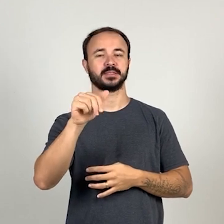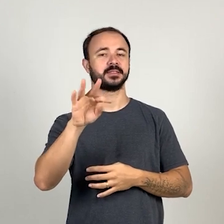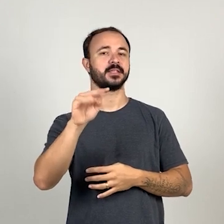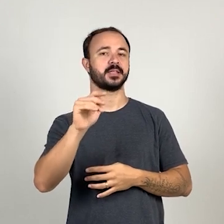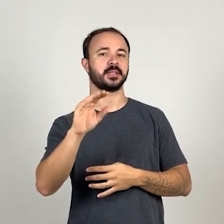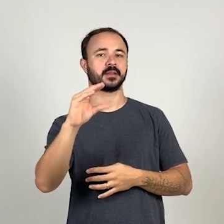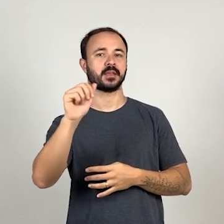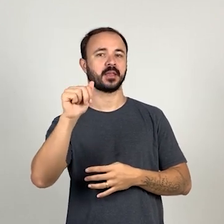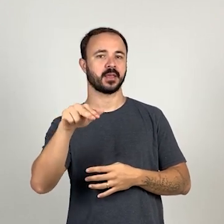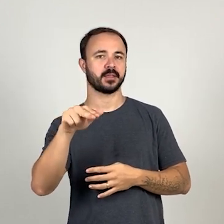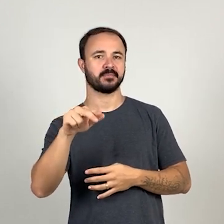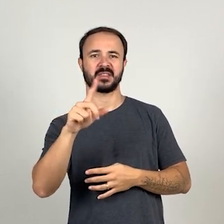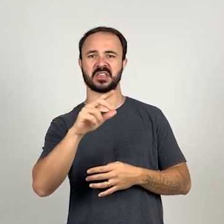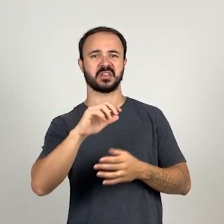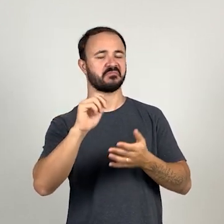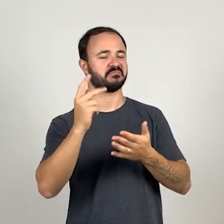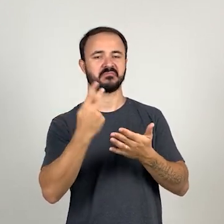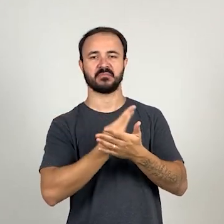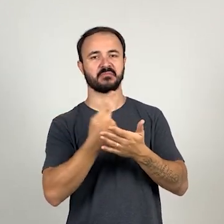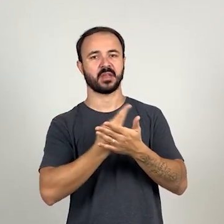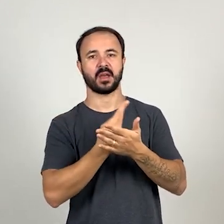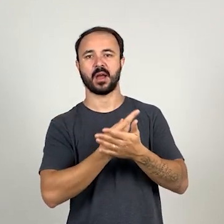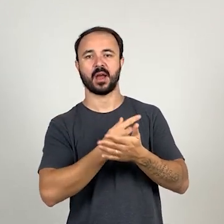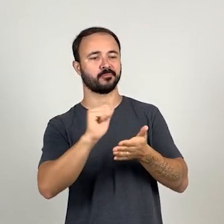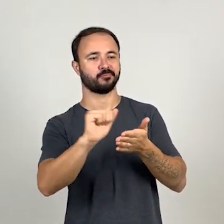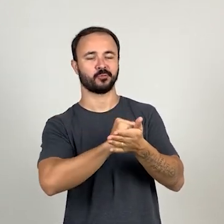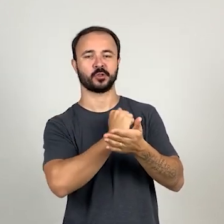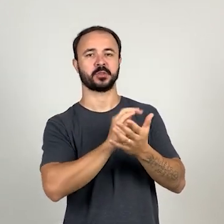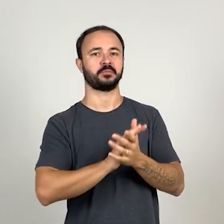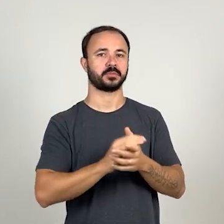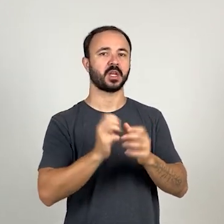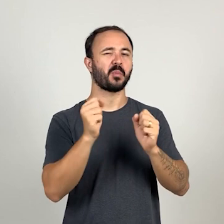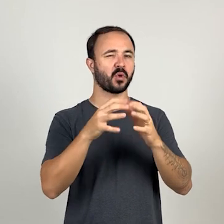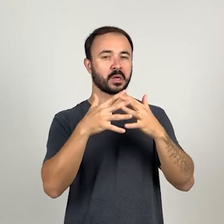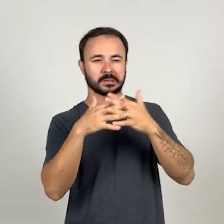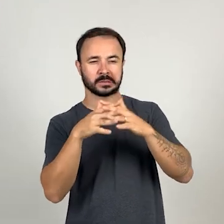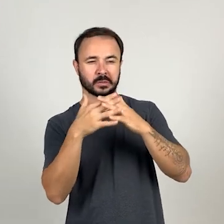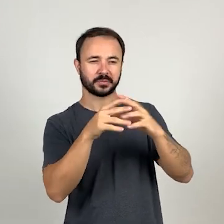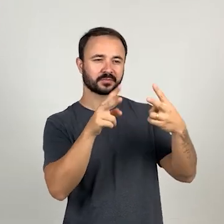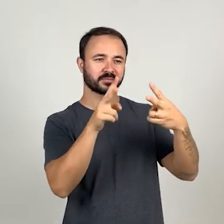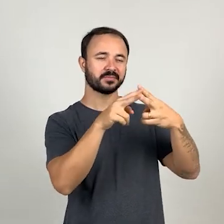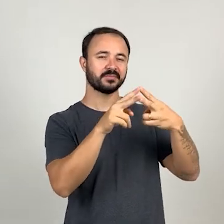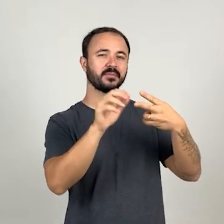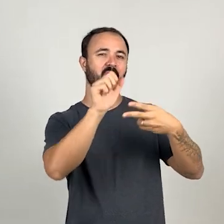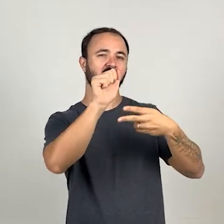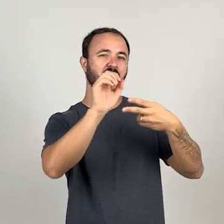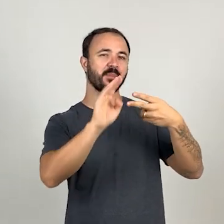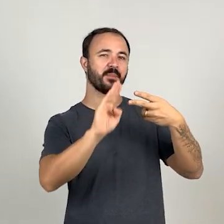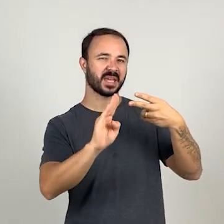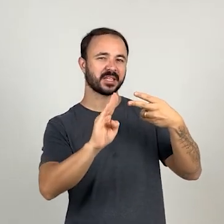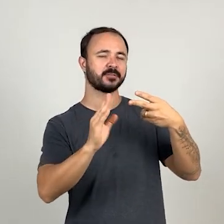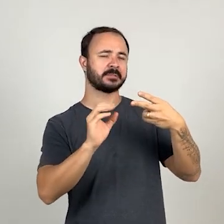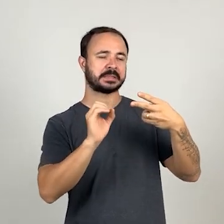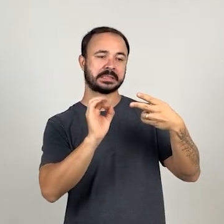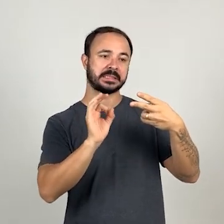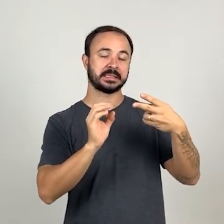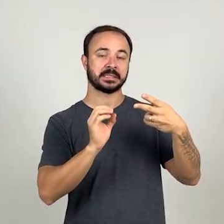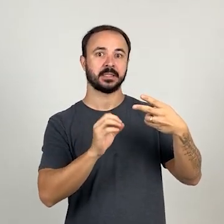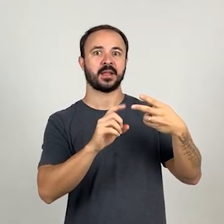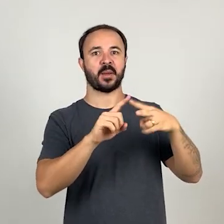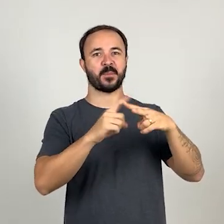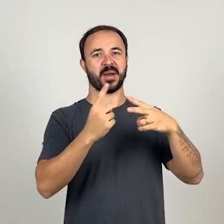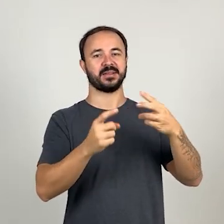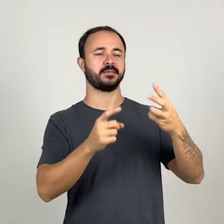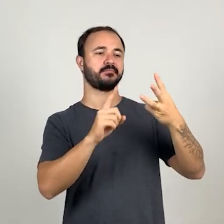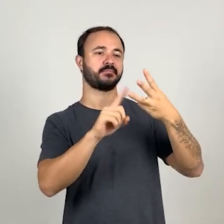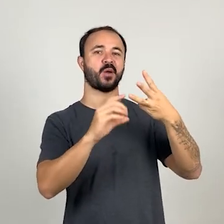alternativa você já iria eliminar. Poderia ficar em dúvida entre o A e o B, mas a letra C com o did eu não posso usar um auxiliar